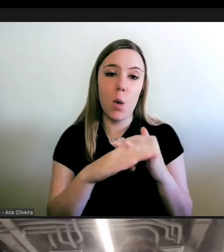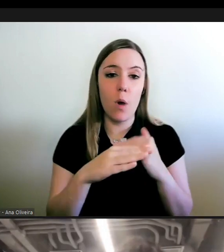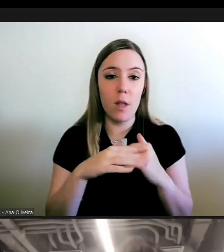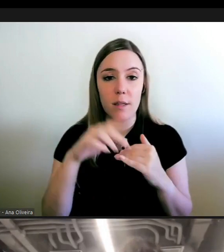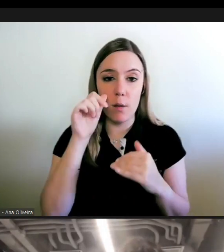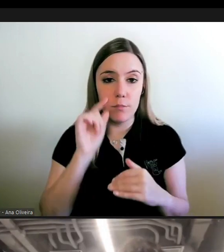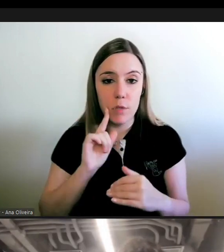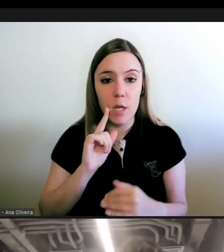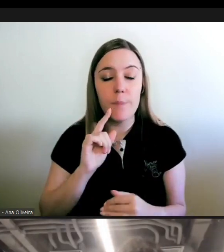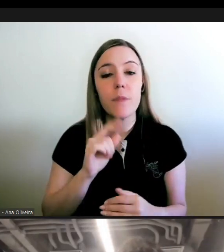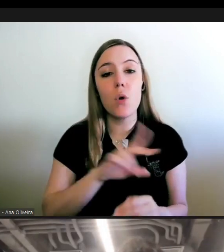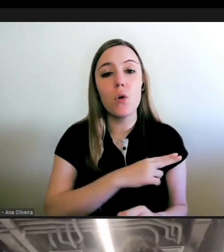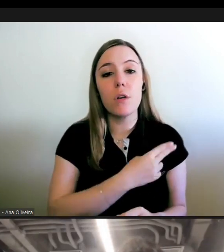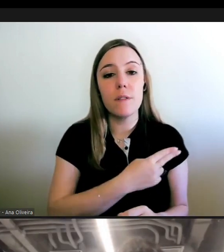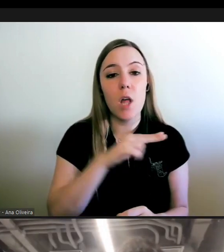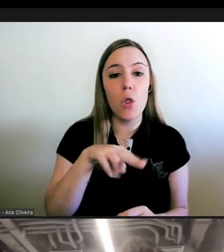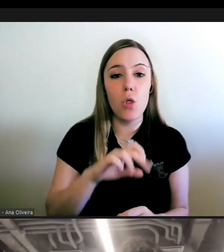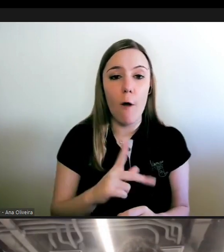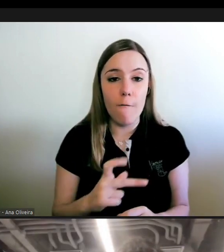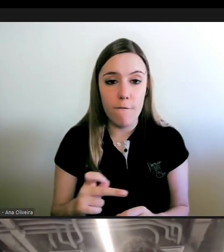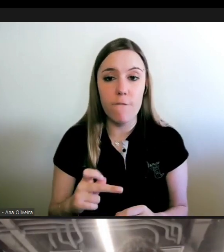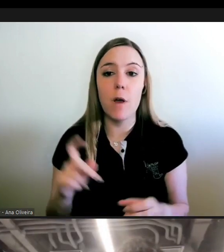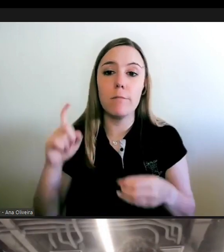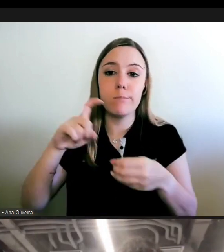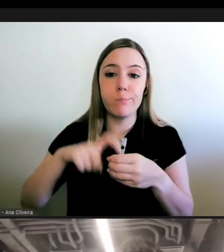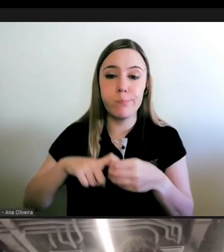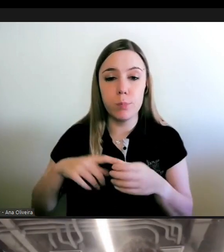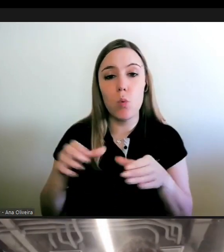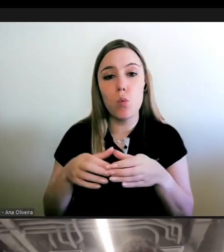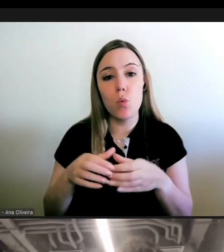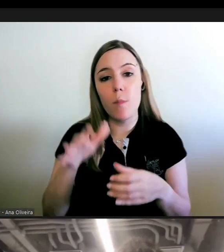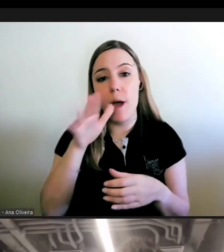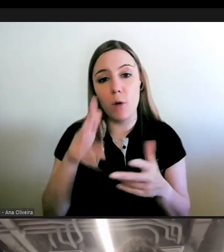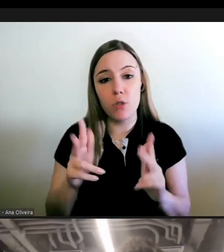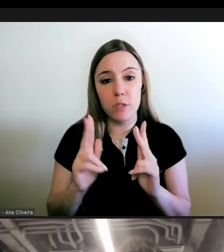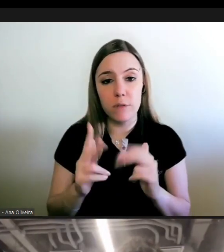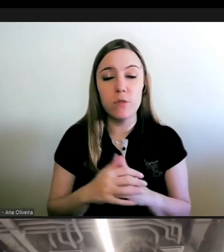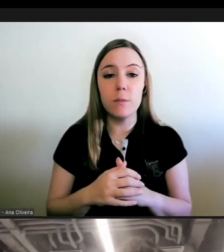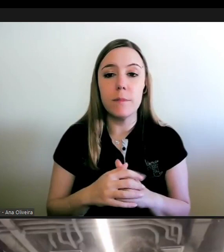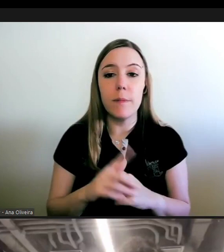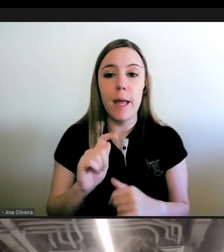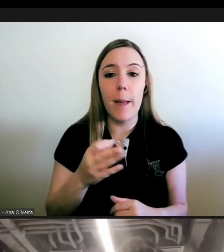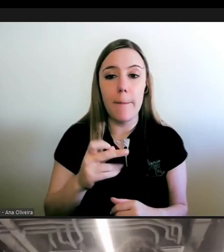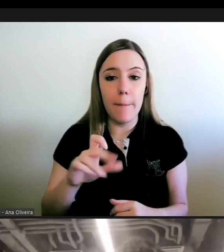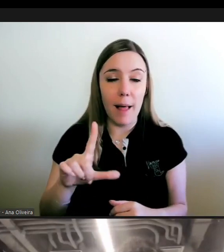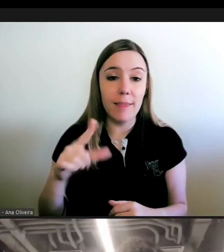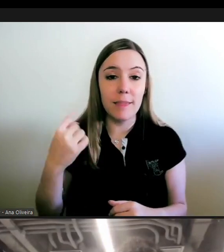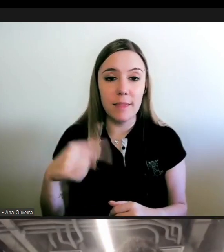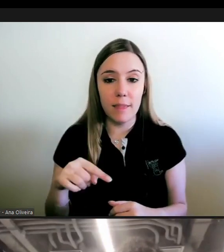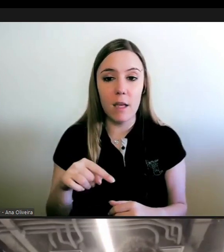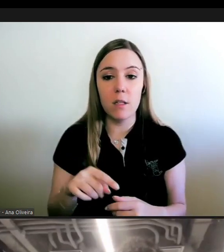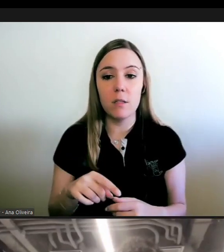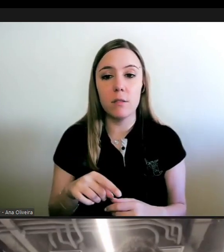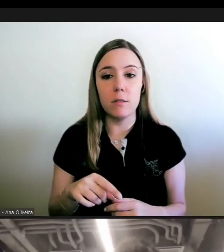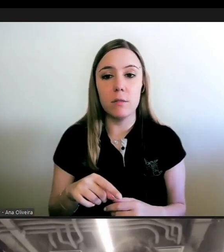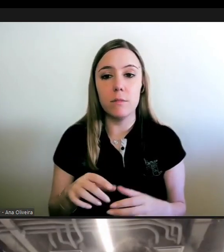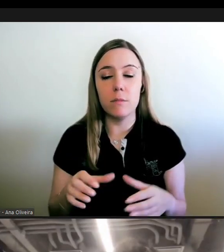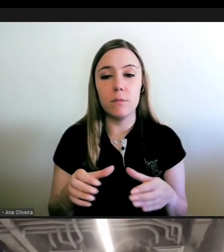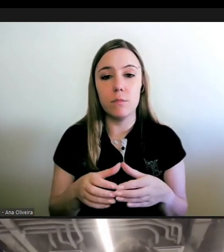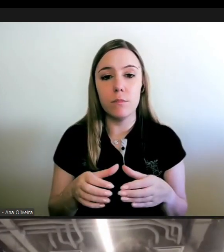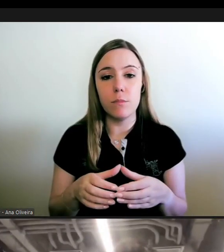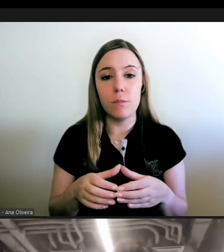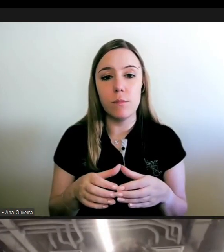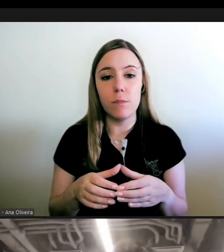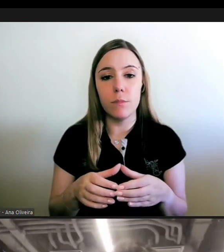na Academia das Águas Livres, portanto a EPAL tem uma academia destinada